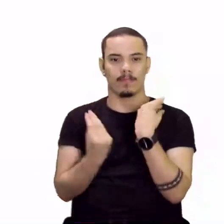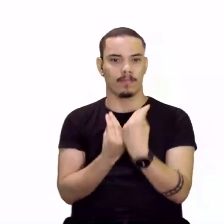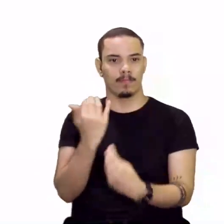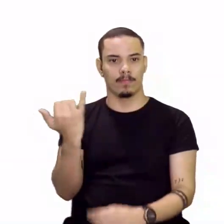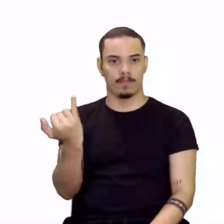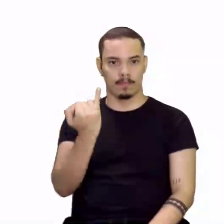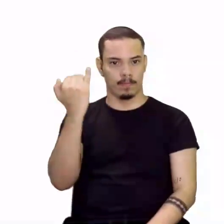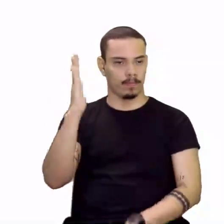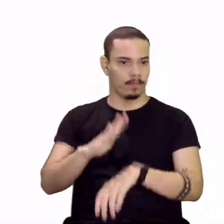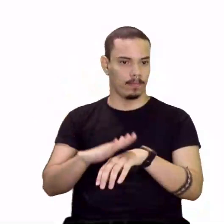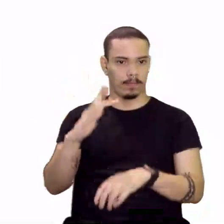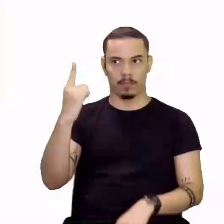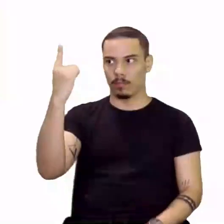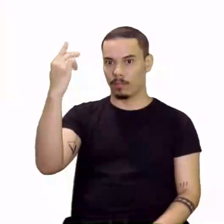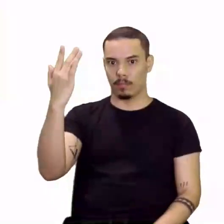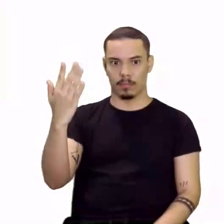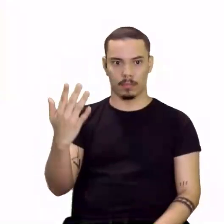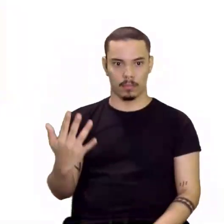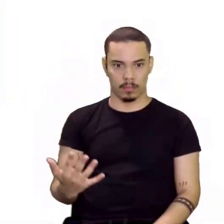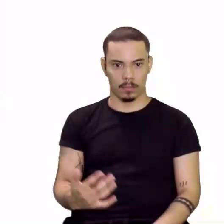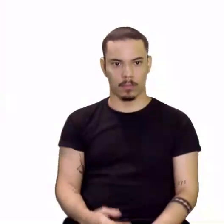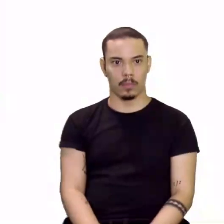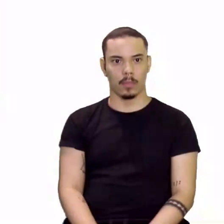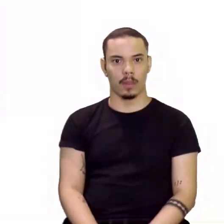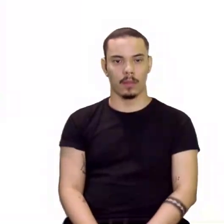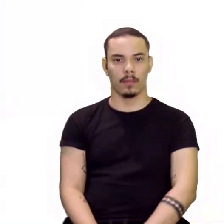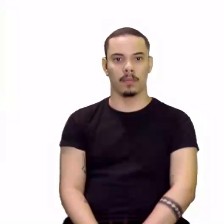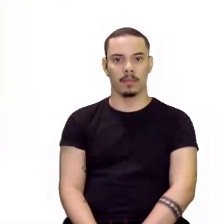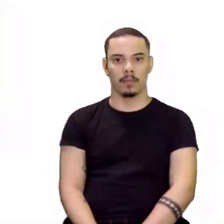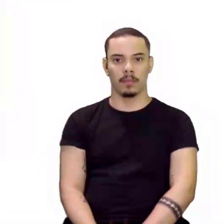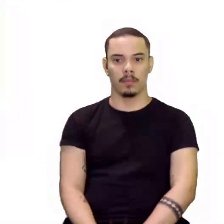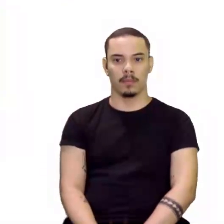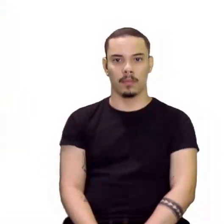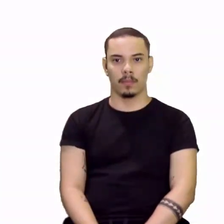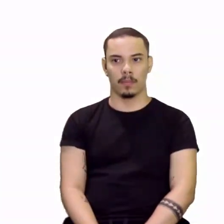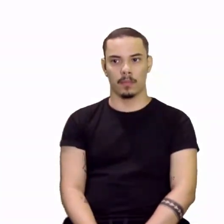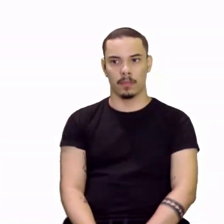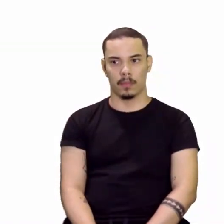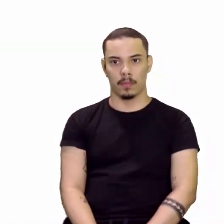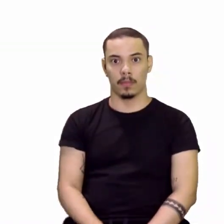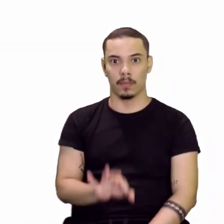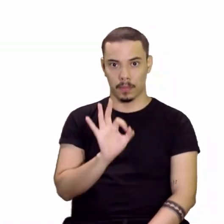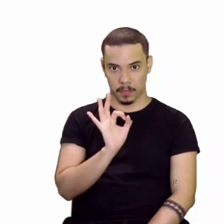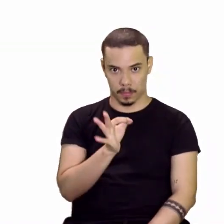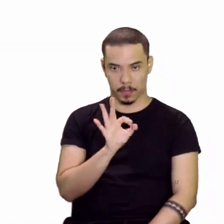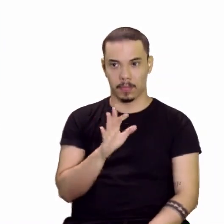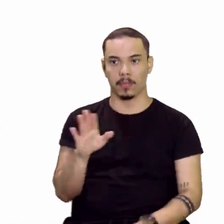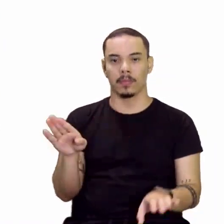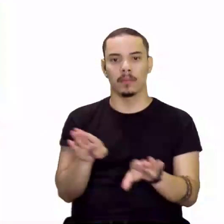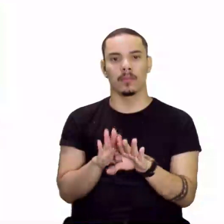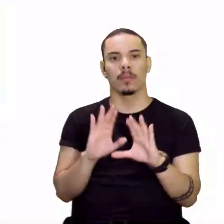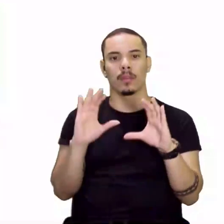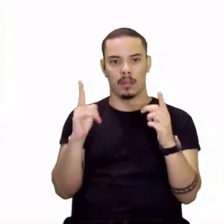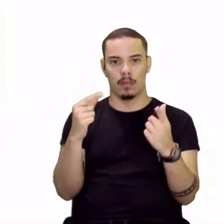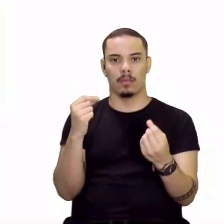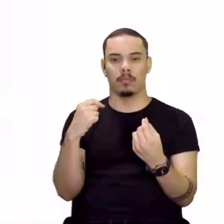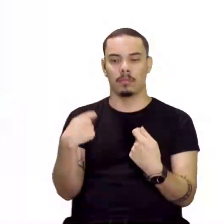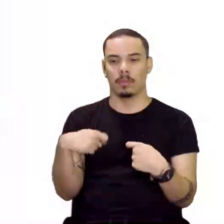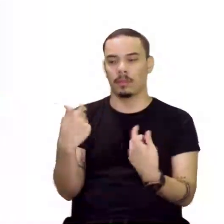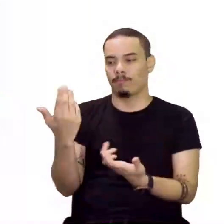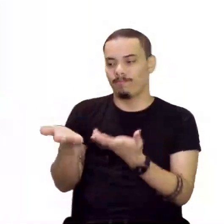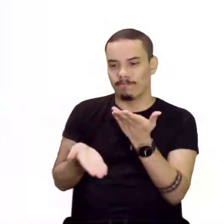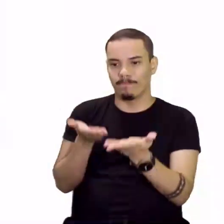tem a parte mais alta do solo. Beleza? E aí, claro, você tem que conservar esse